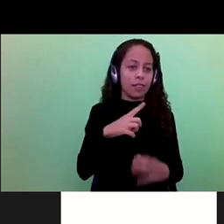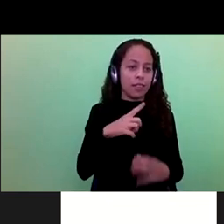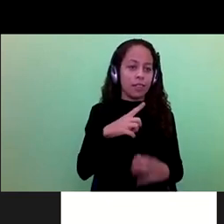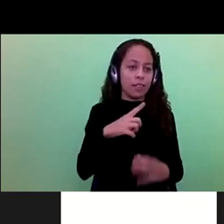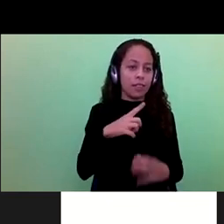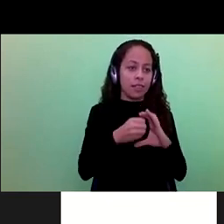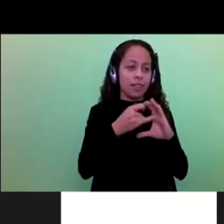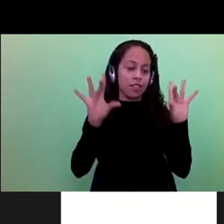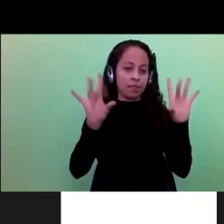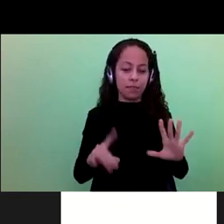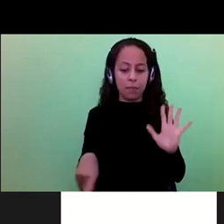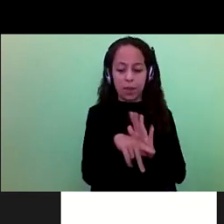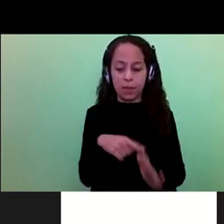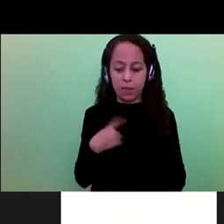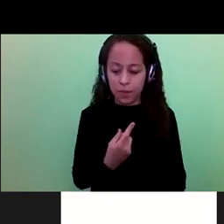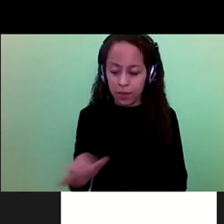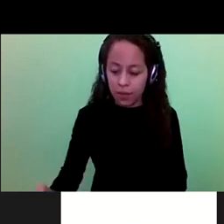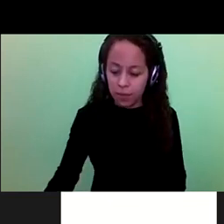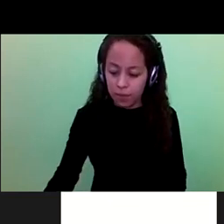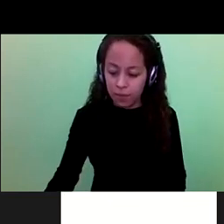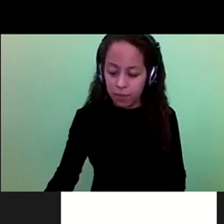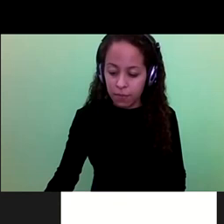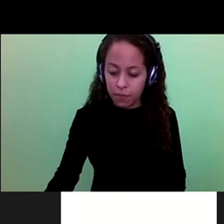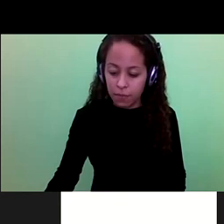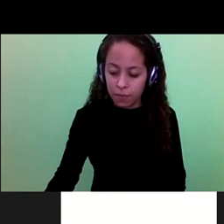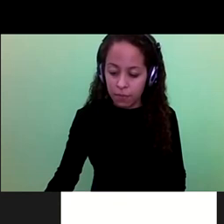característica nossa, né, de